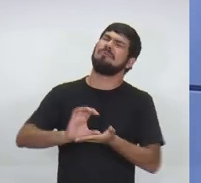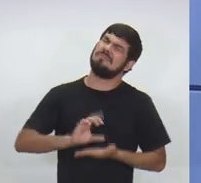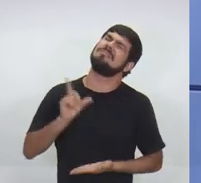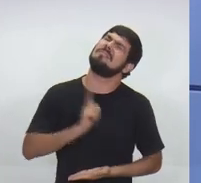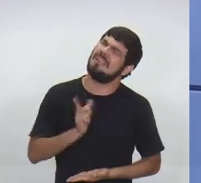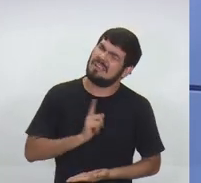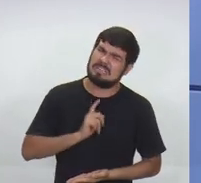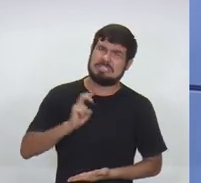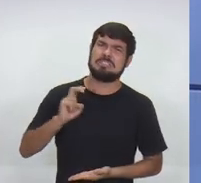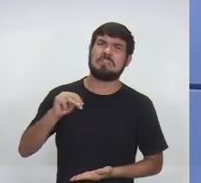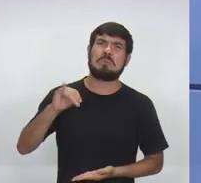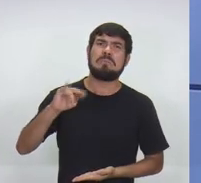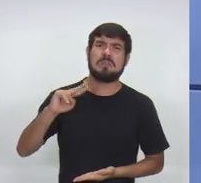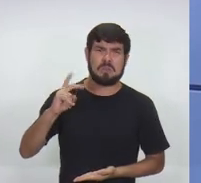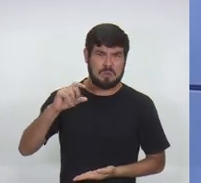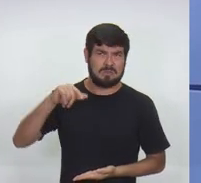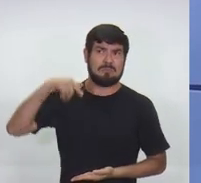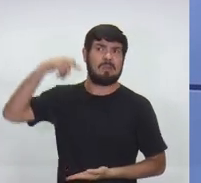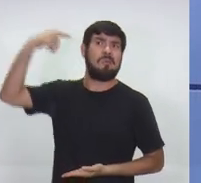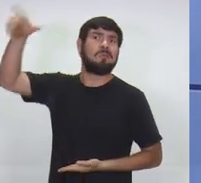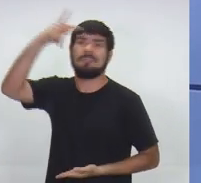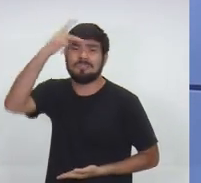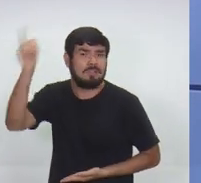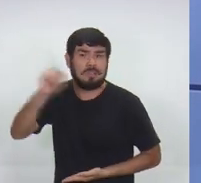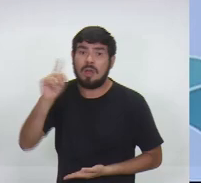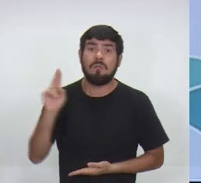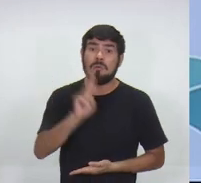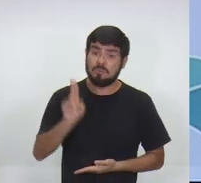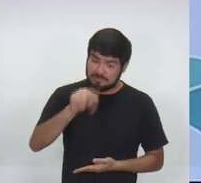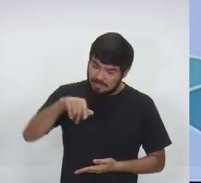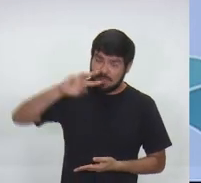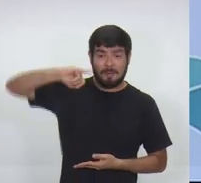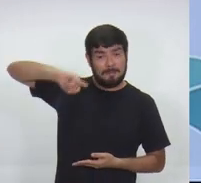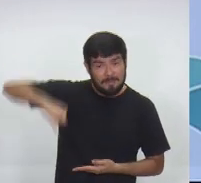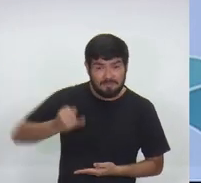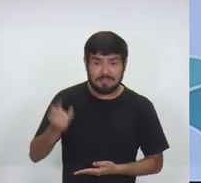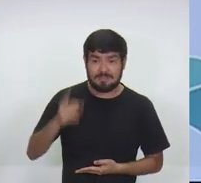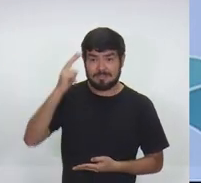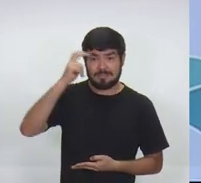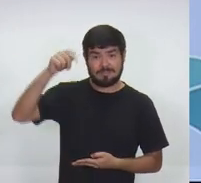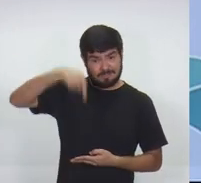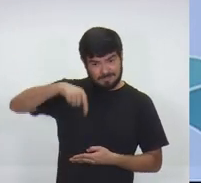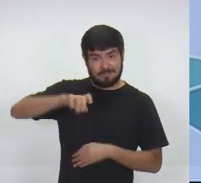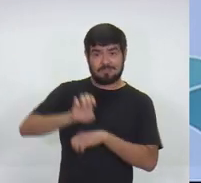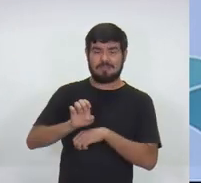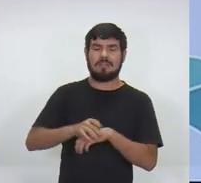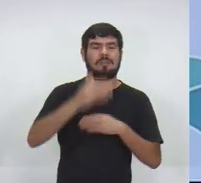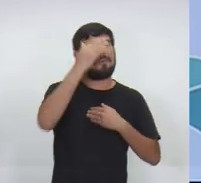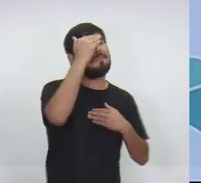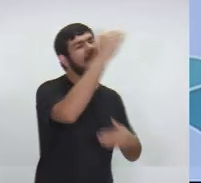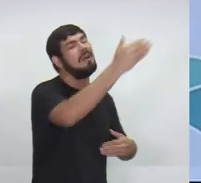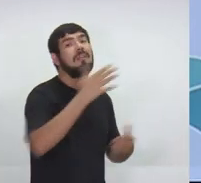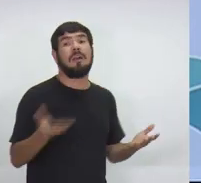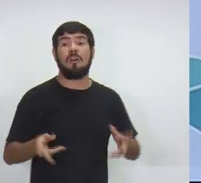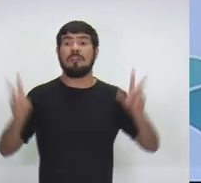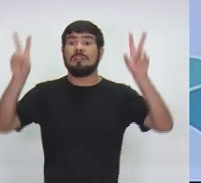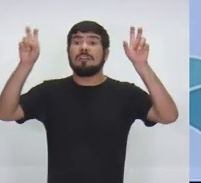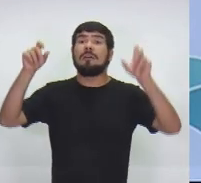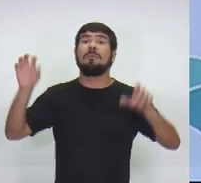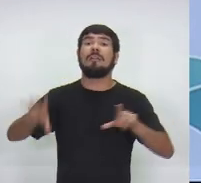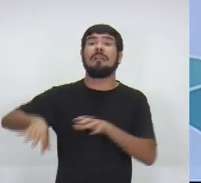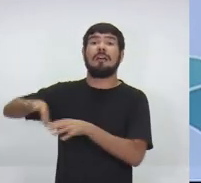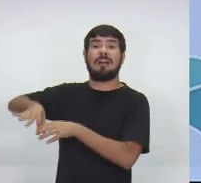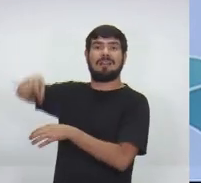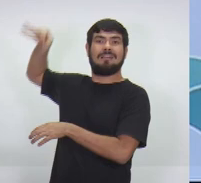vamos pagar 5 milhões pra ninguém vamos lá inteligente que nós temos aqui não está obrigado candidato o tema da próxima pergunta é educação e quem foi